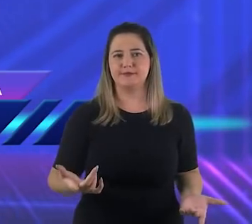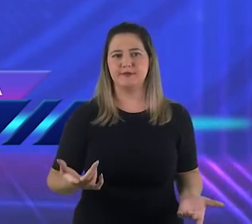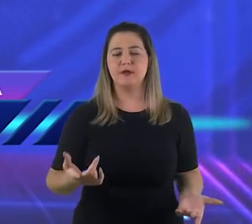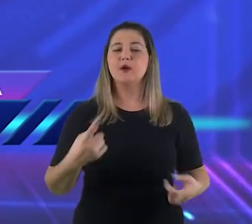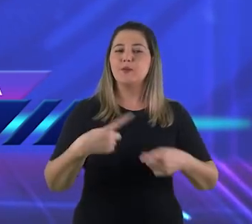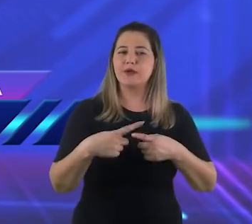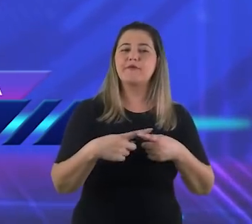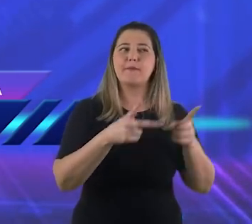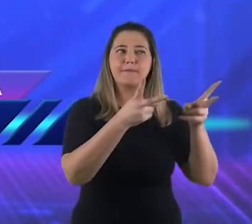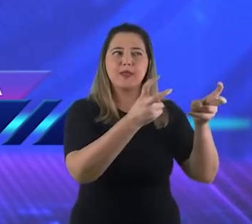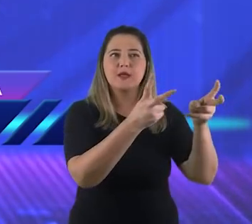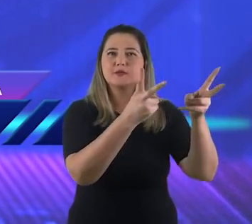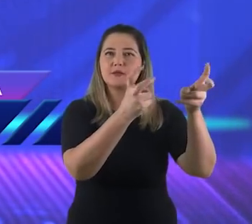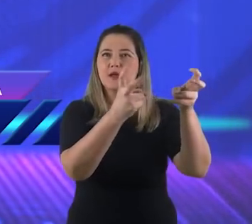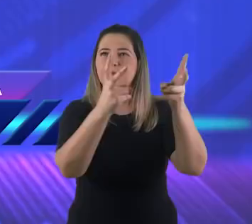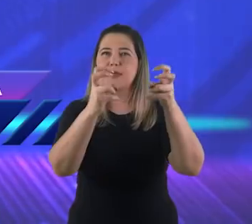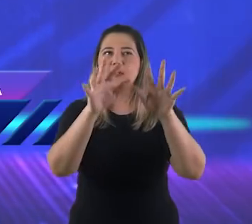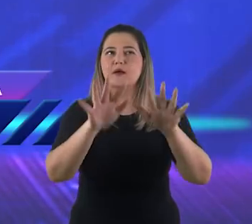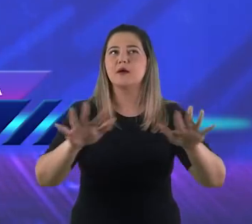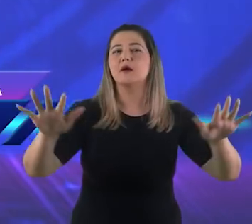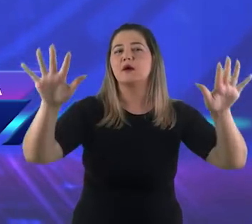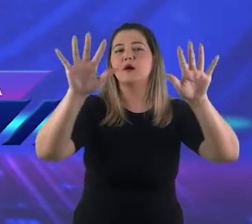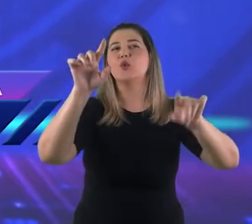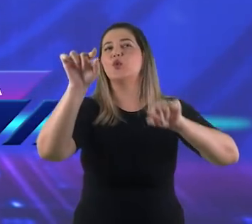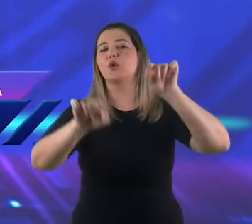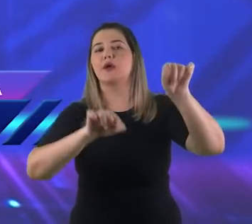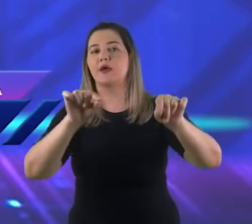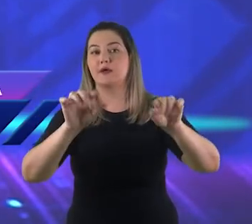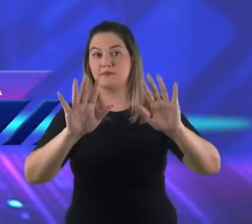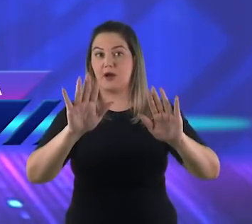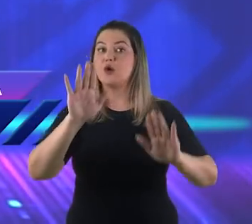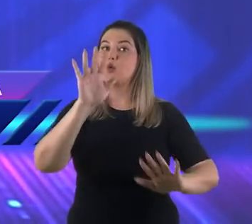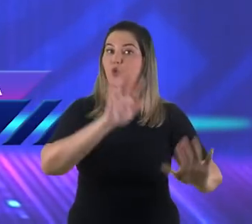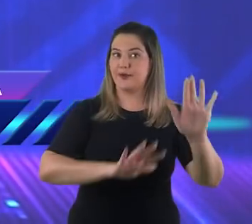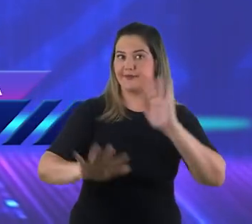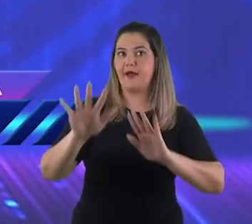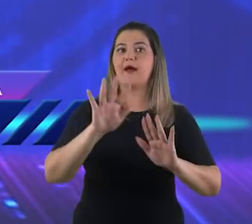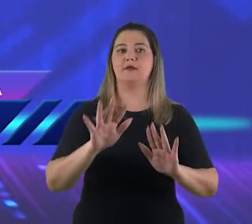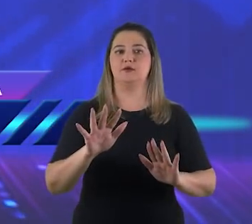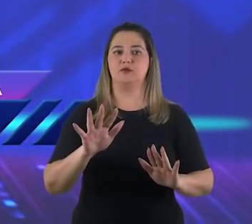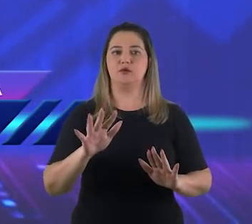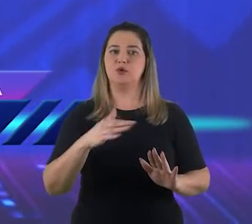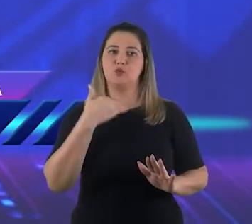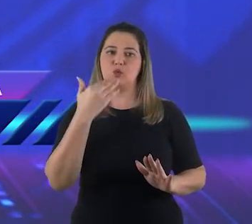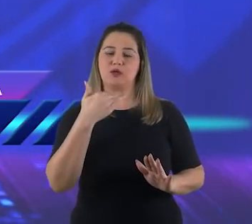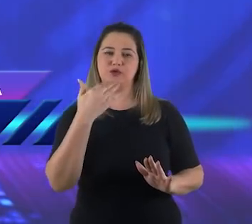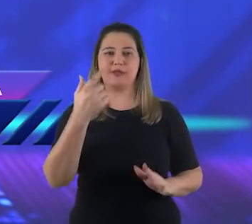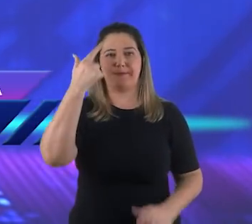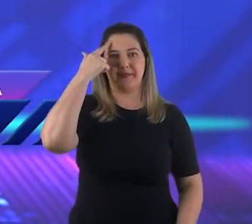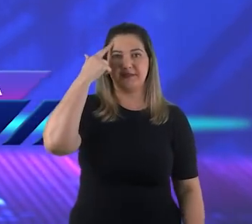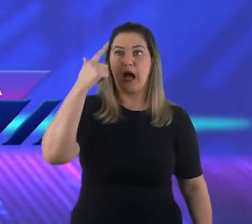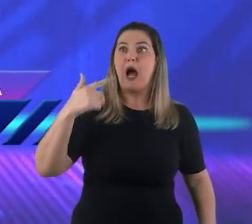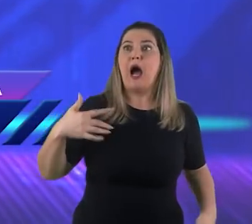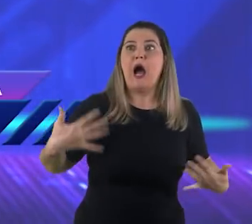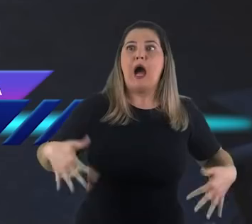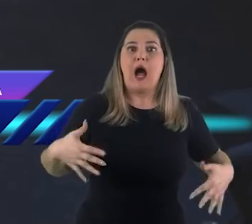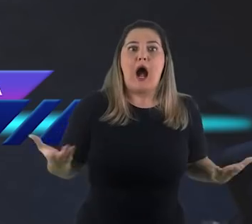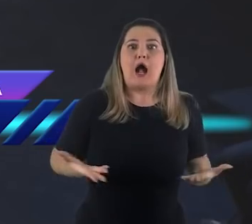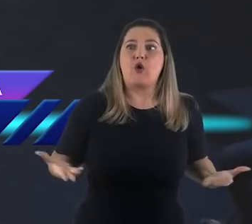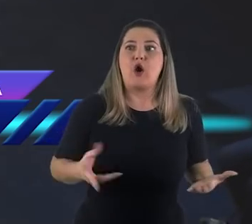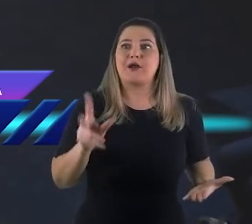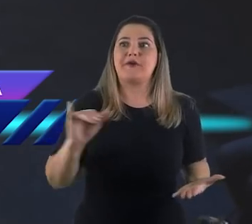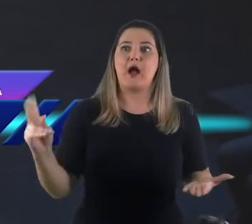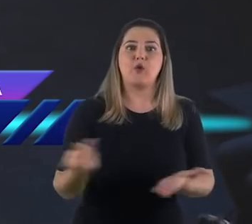Porque você consegue ler o cenário profético para onde tudo vai. Agora, cuidado com antecipação de leitura de cenário profético.